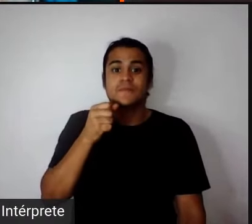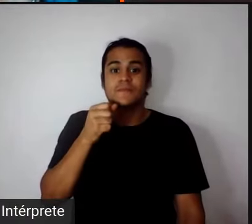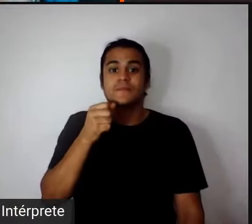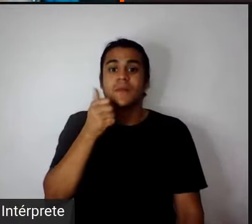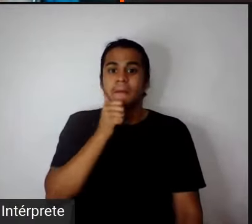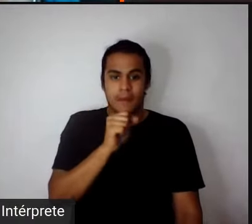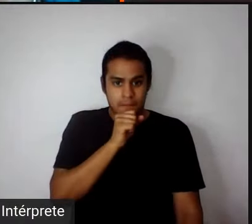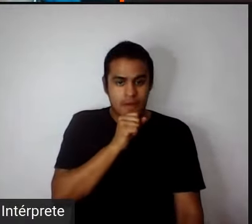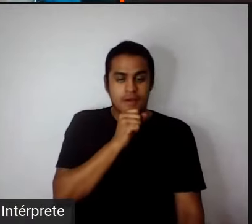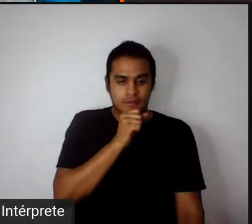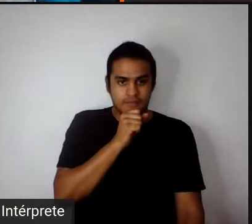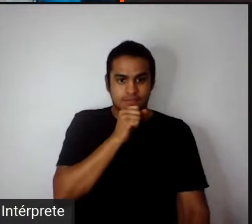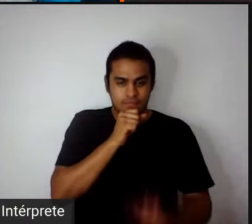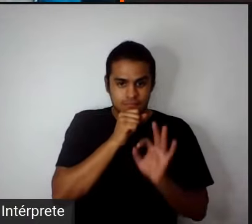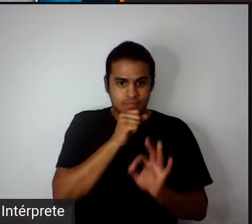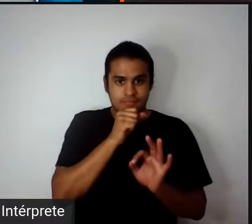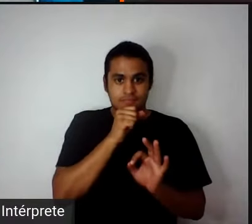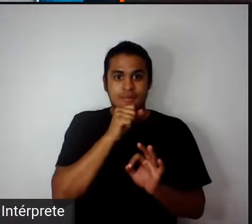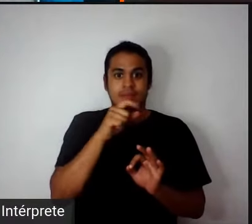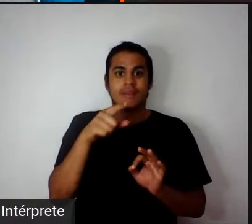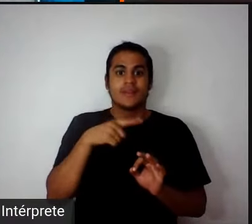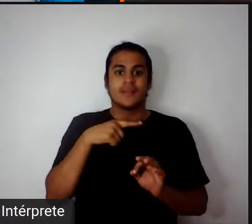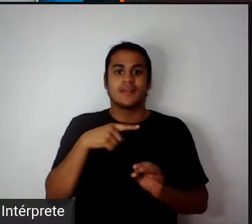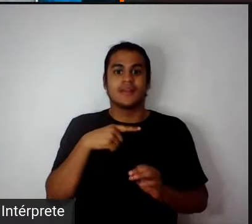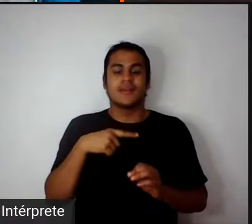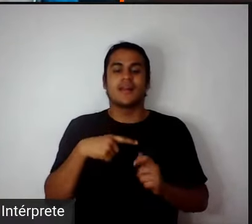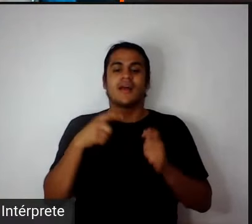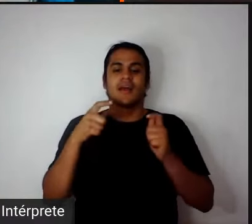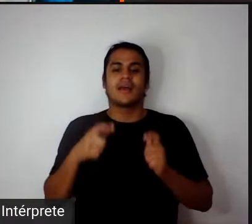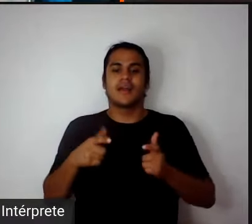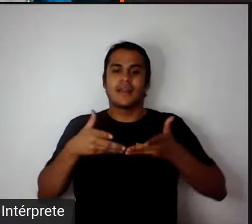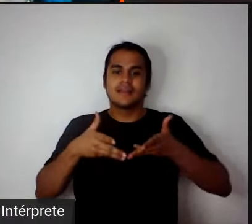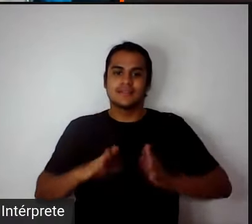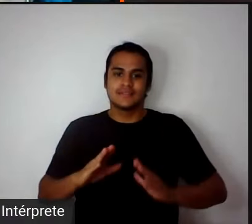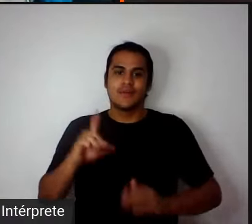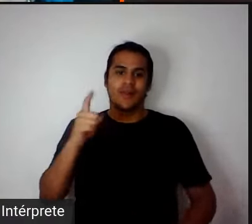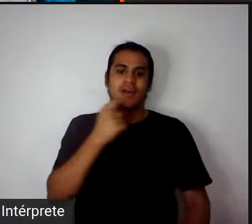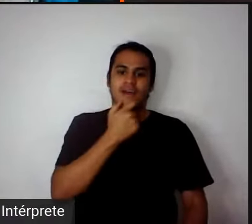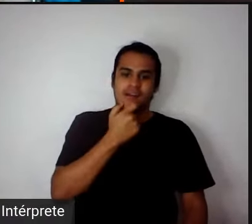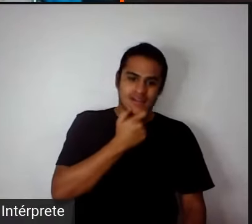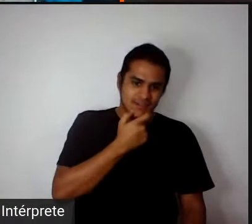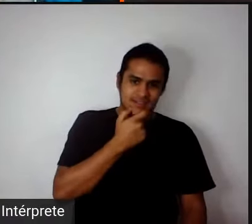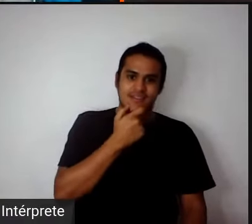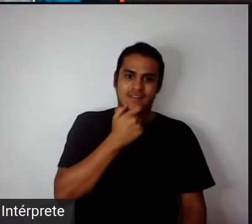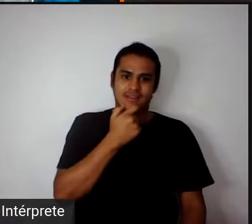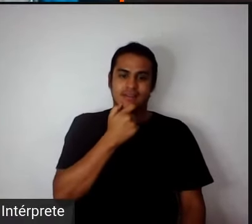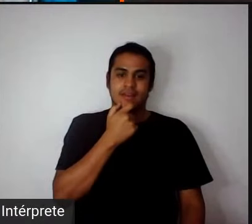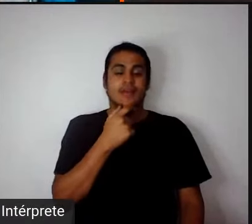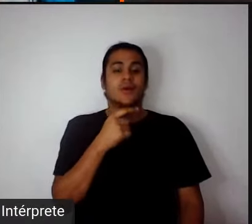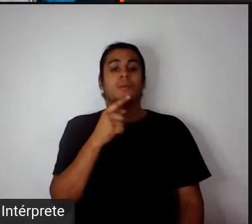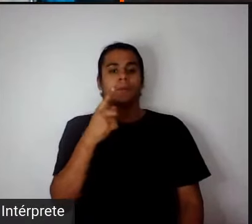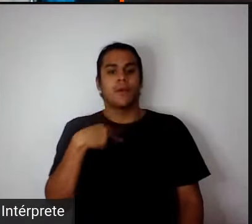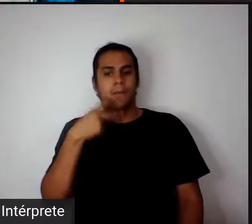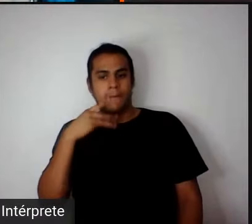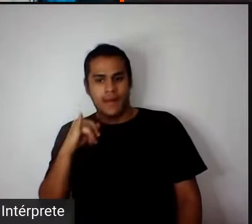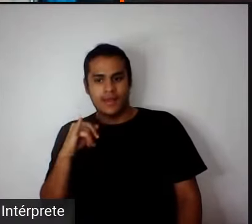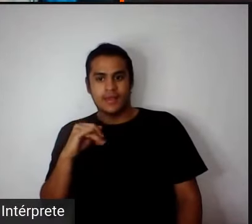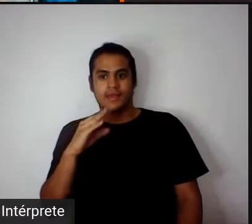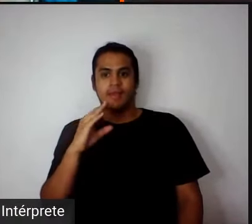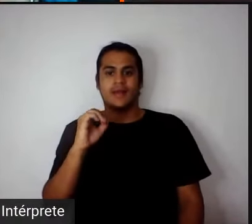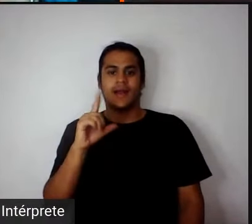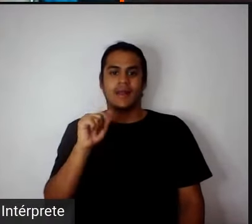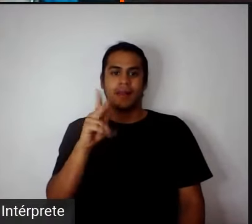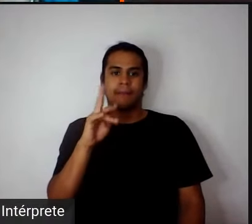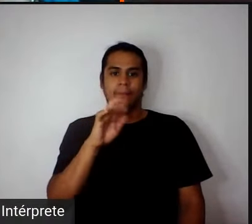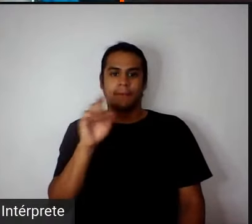A minha mãe foi irlandesa inglesa, o meu pai calabrês. Todo mundo diz que